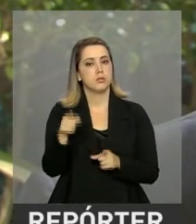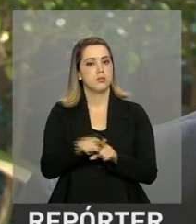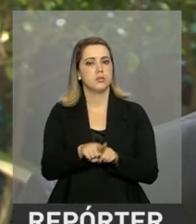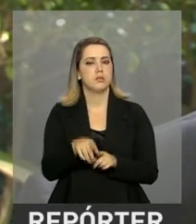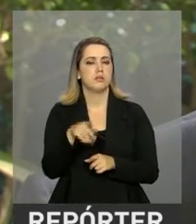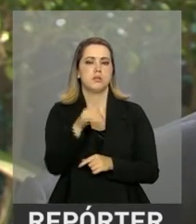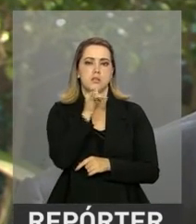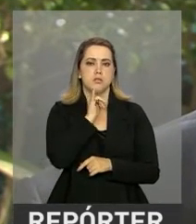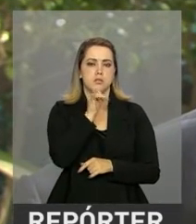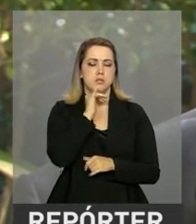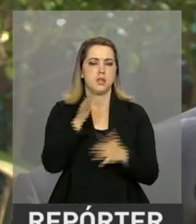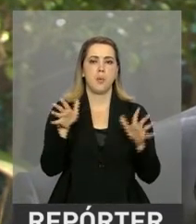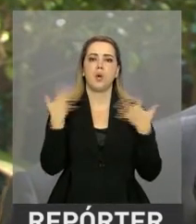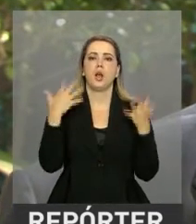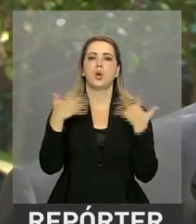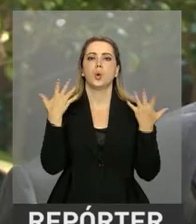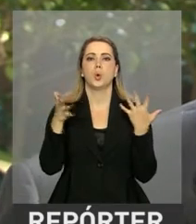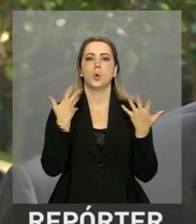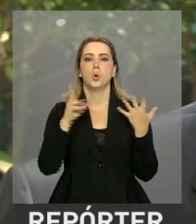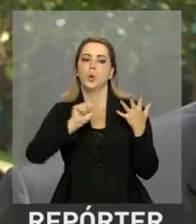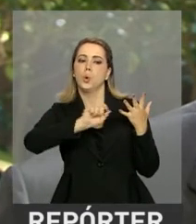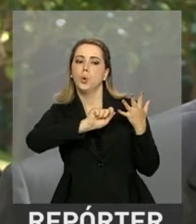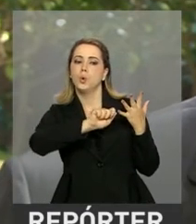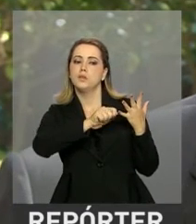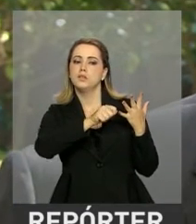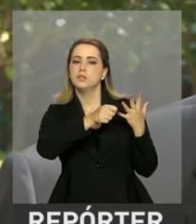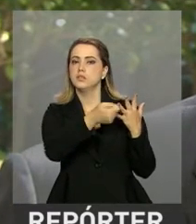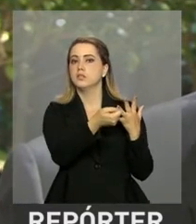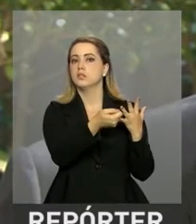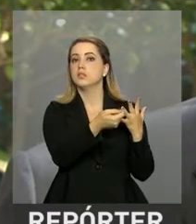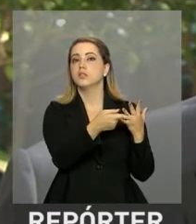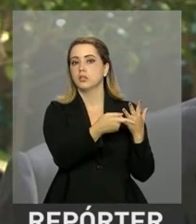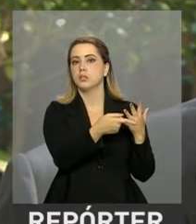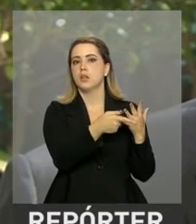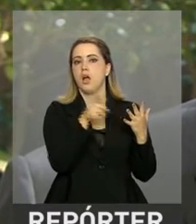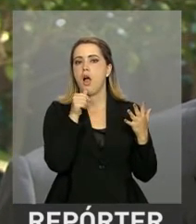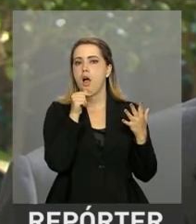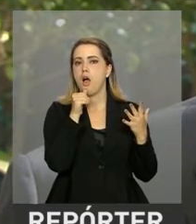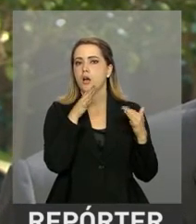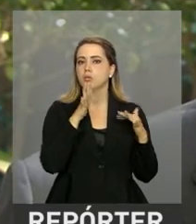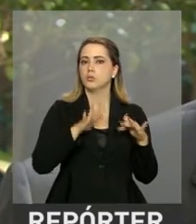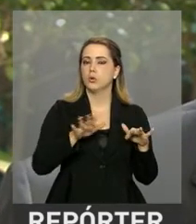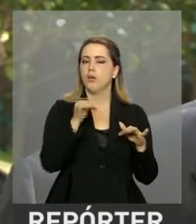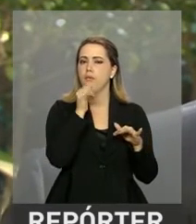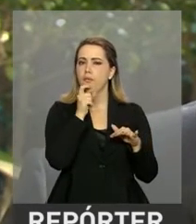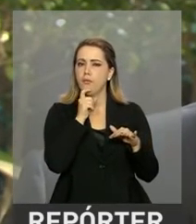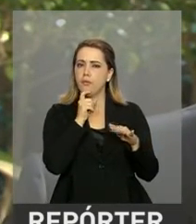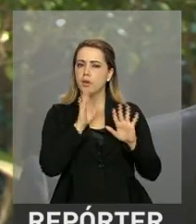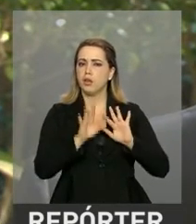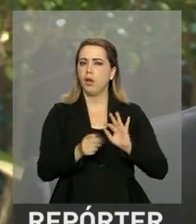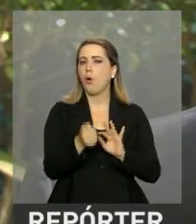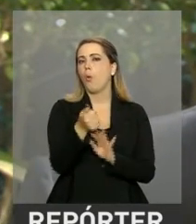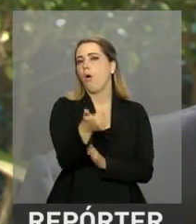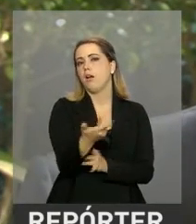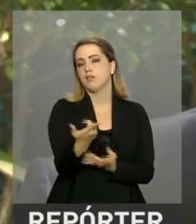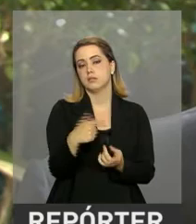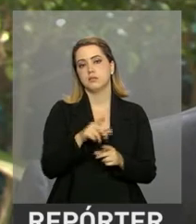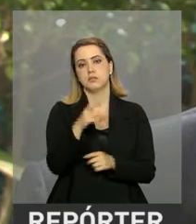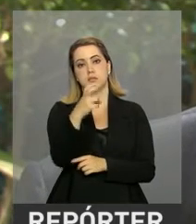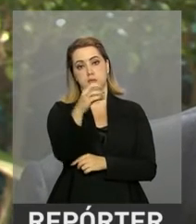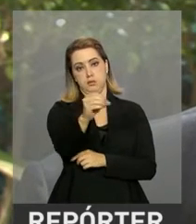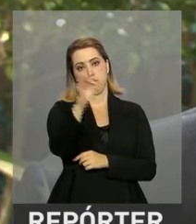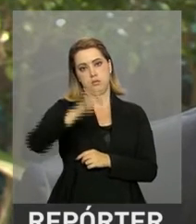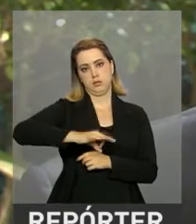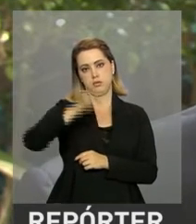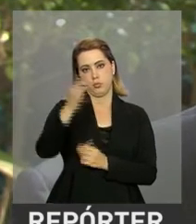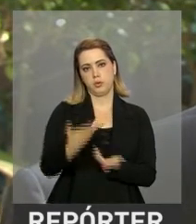época de calor, colocar ele na posição verão, que vai te economizar 50%, o gasto com chuveiro cai a metade do que